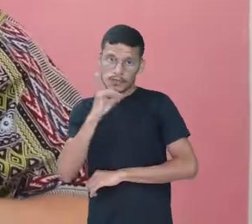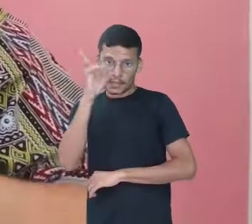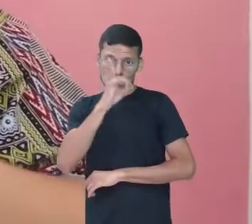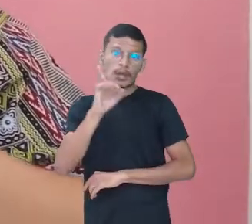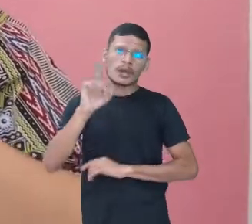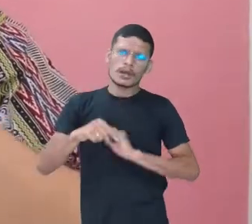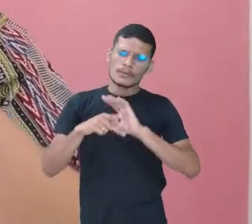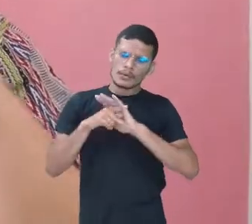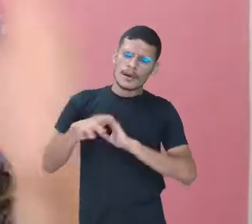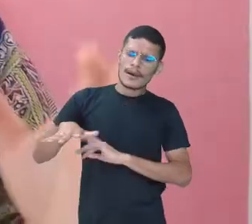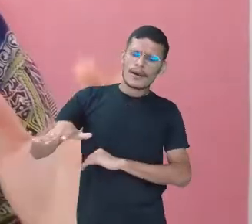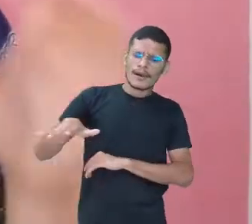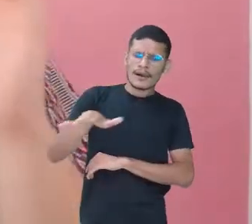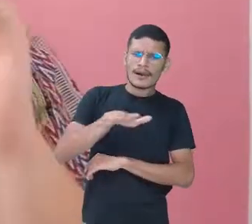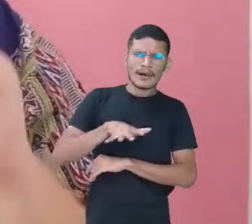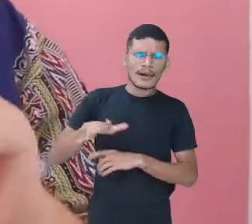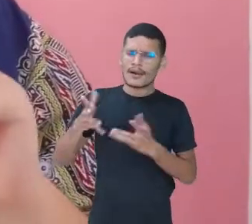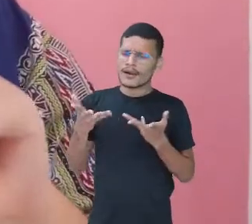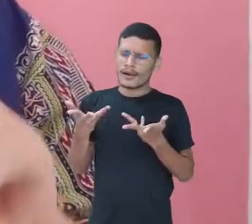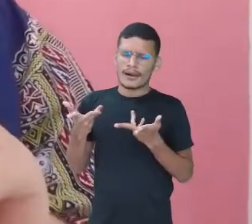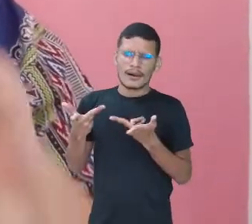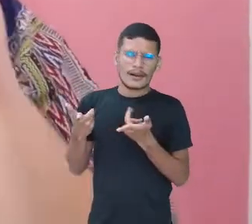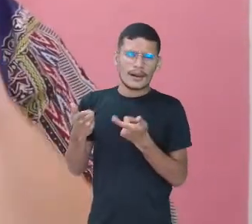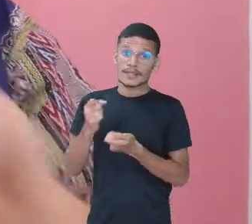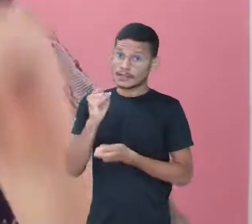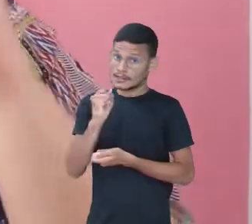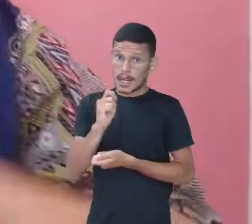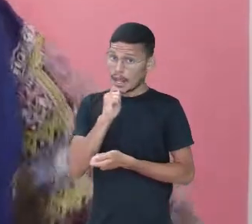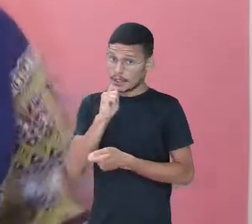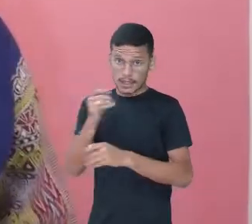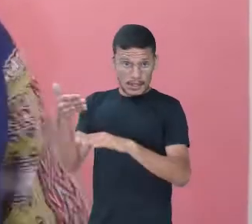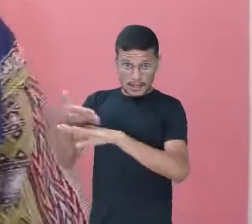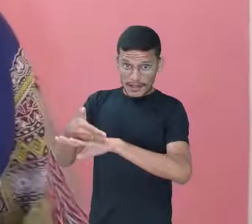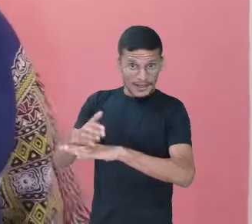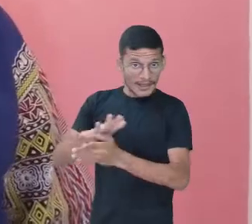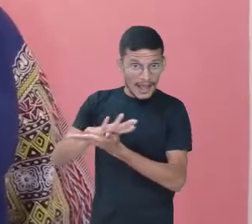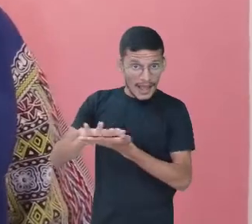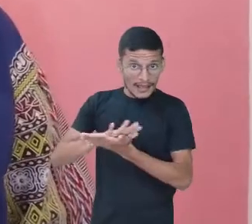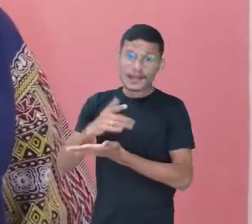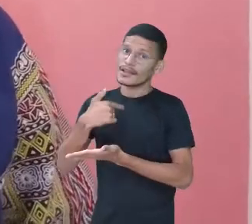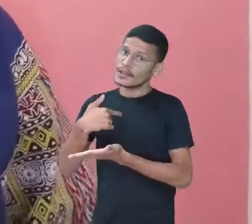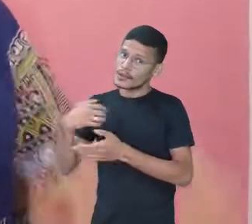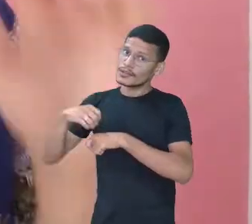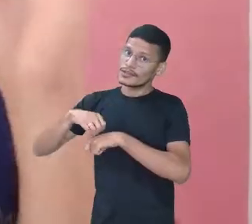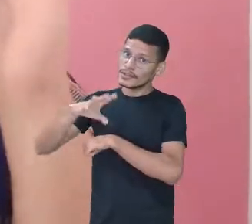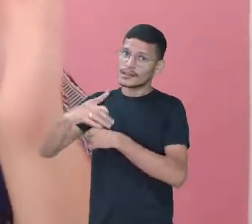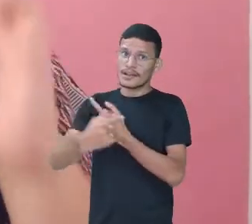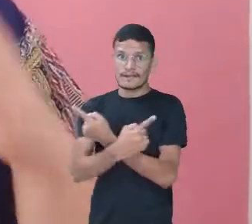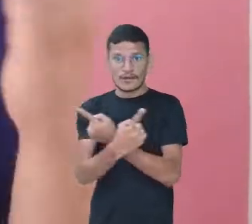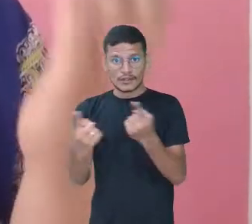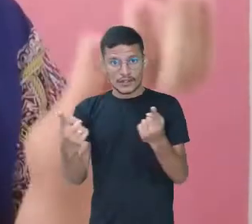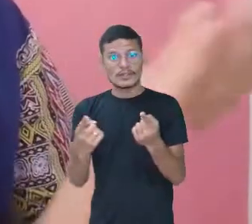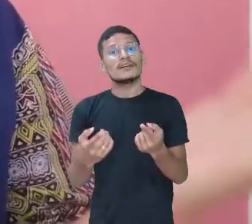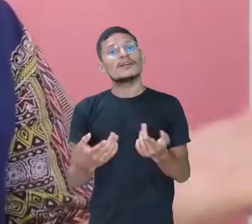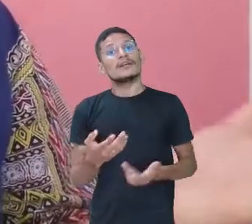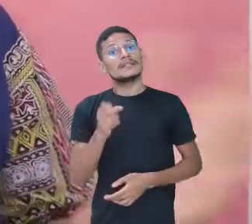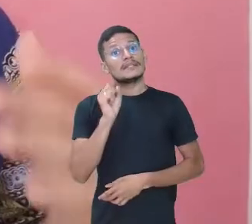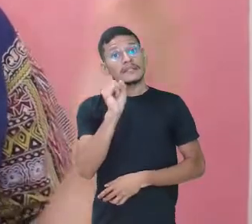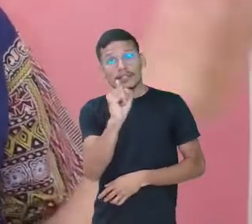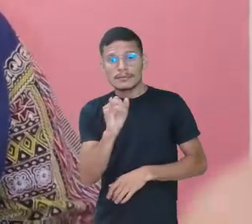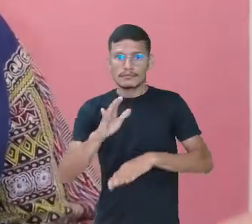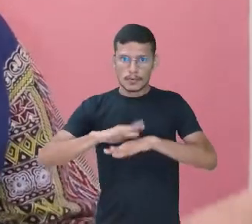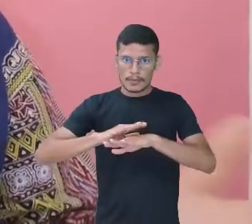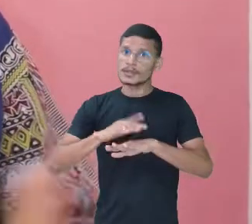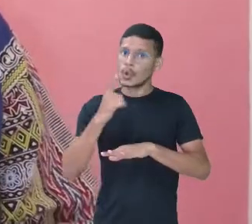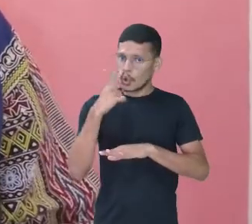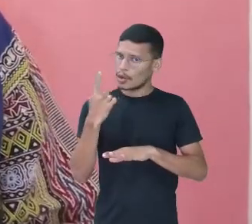um espaço belíssimo. Quem não foi, ó, tia Suzana tá dando uma dica. Quando a gente tiver, né, a